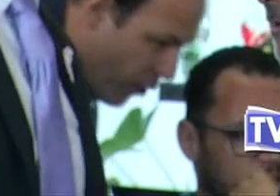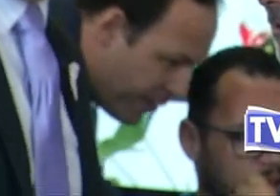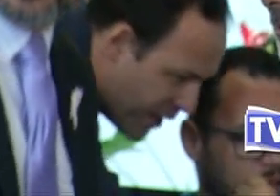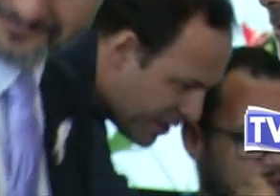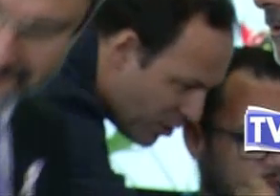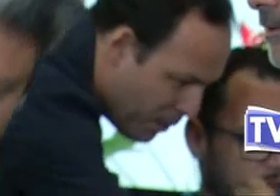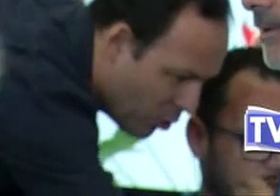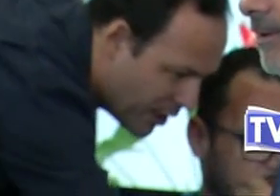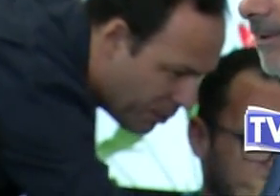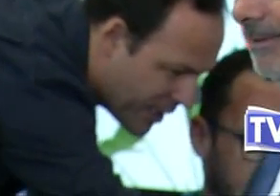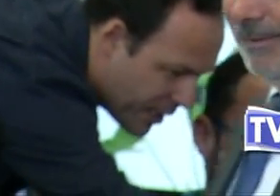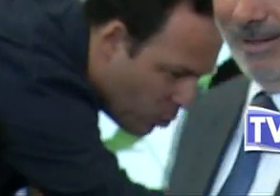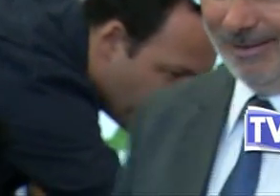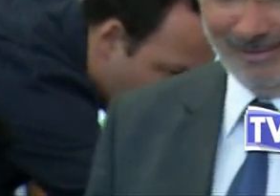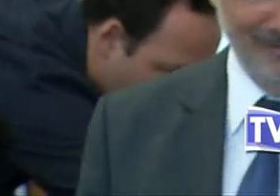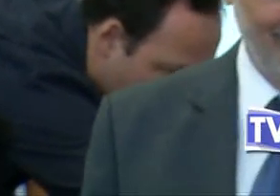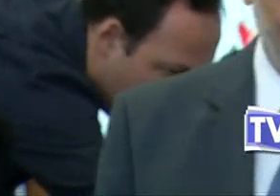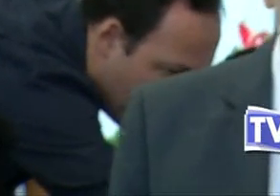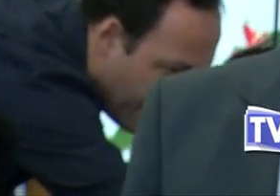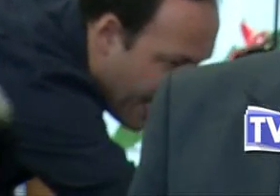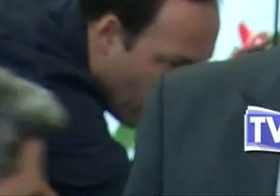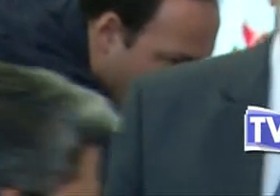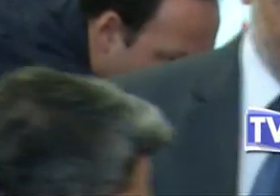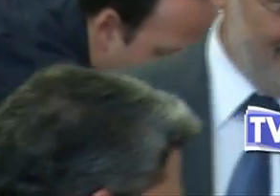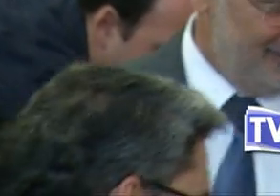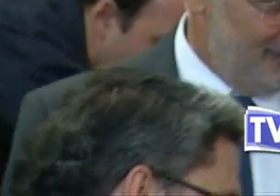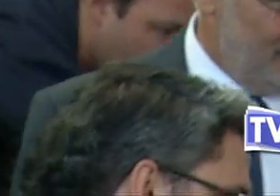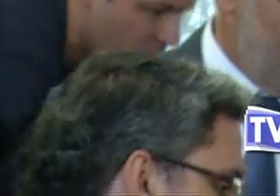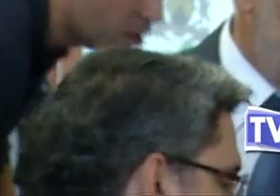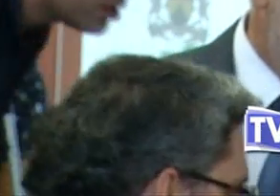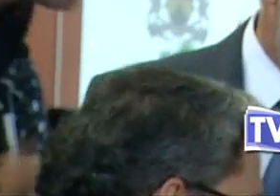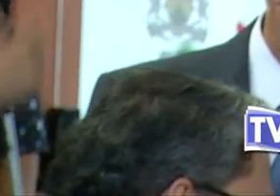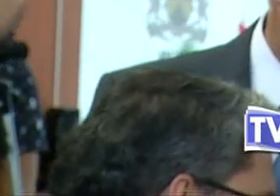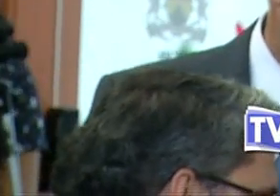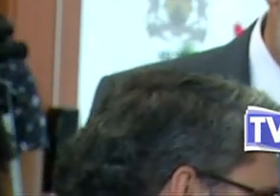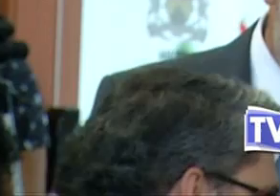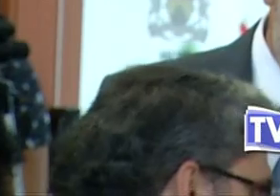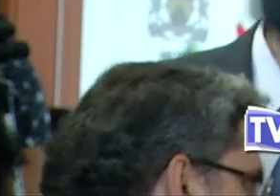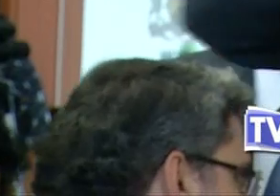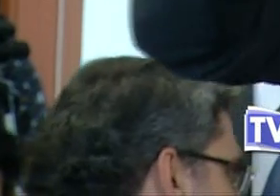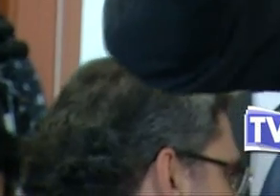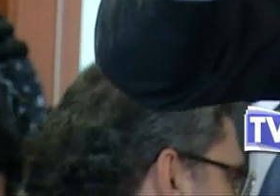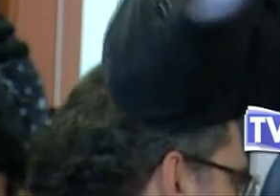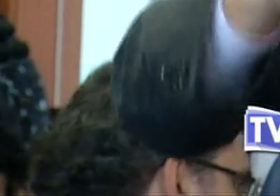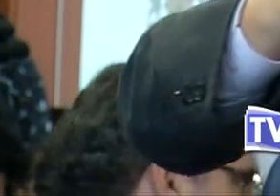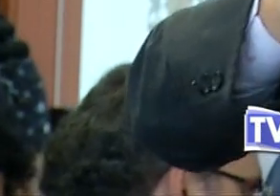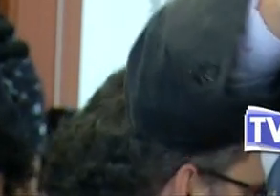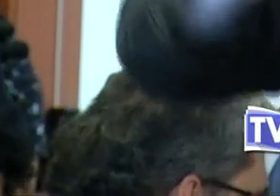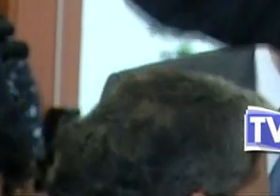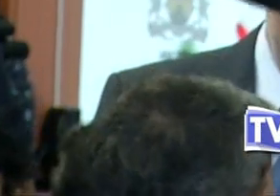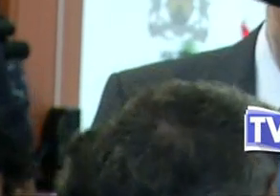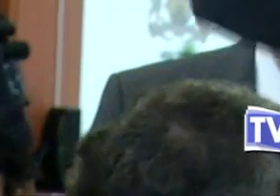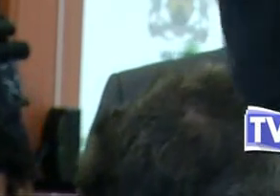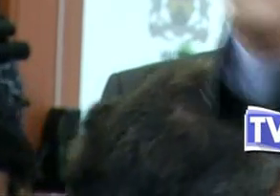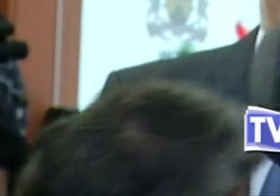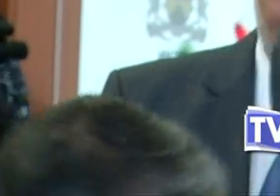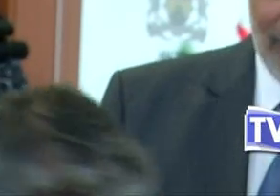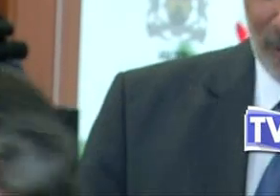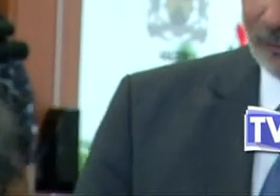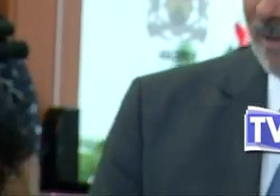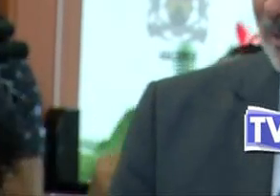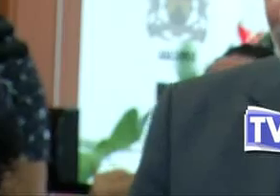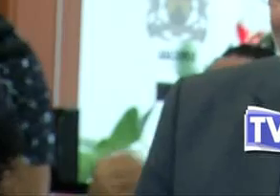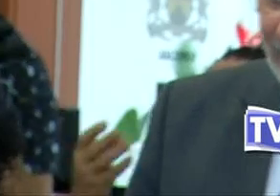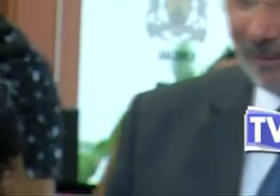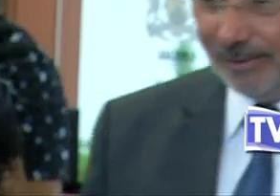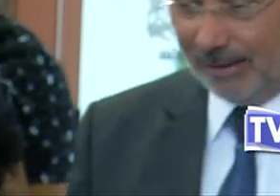escolas, mas tem que ter um monitoramento também. Vou votar a favor de Vossa Excelência, parabéns pelo projeto. A gente já está cansado aqui de alimentação ser